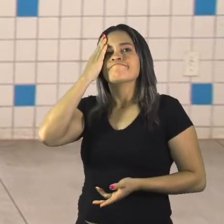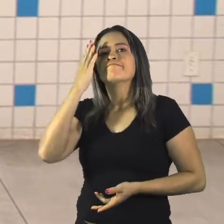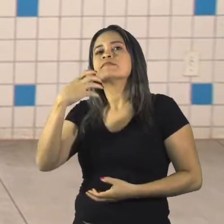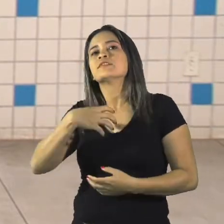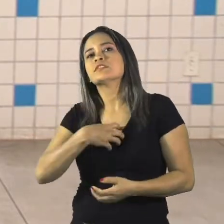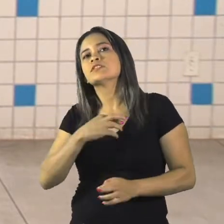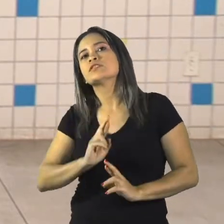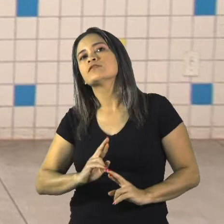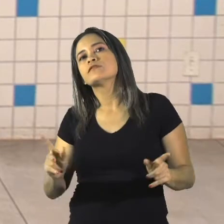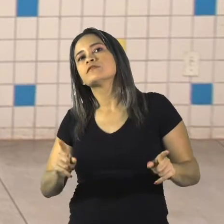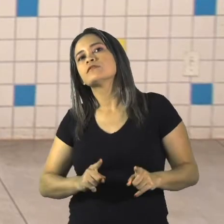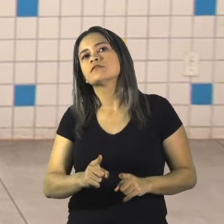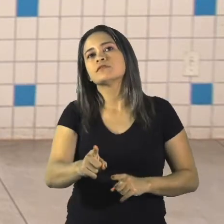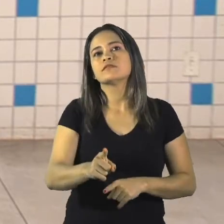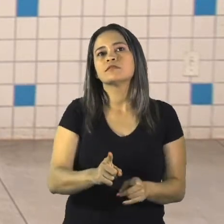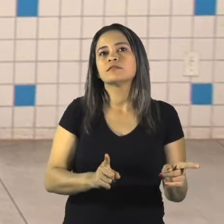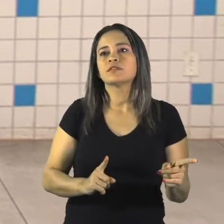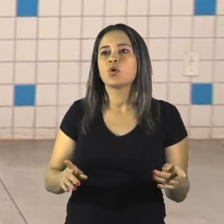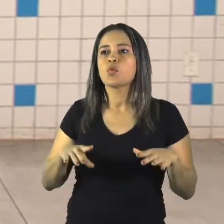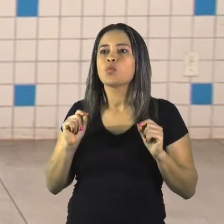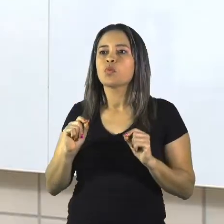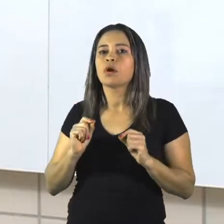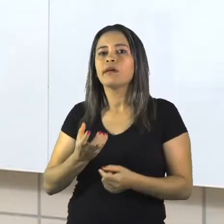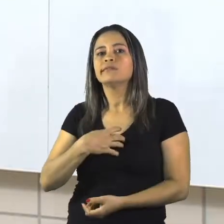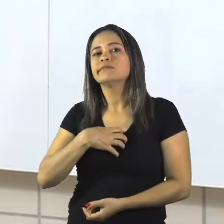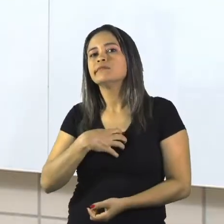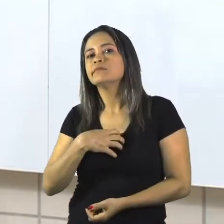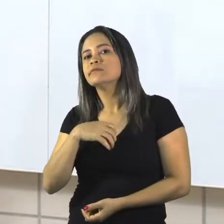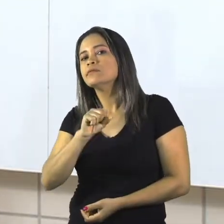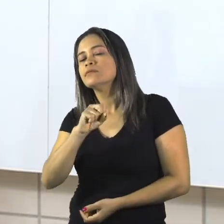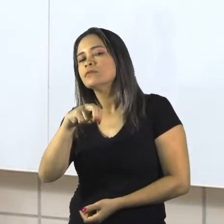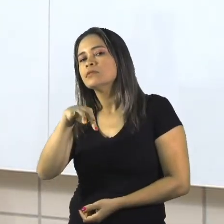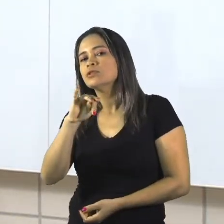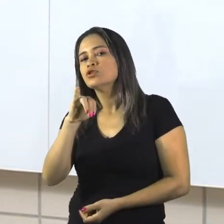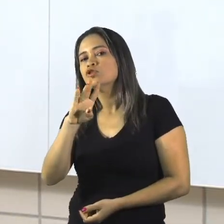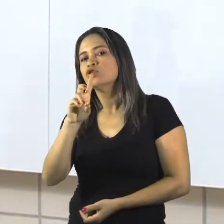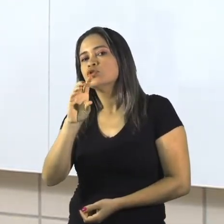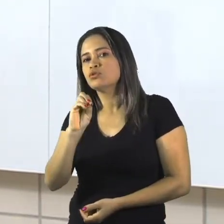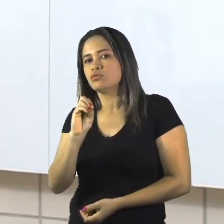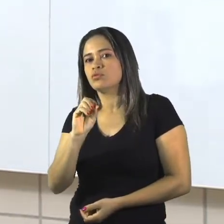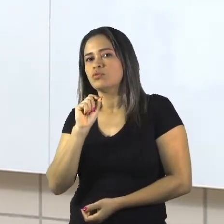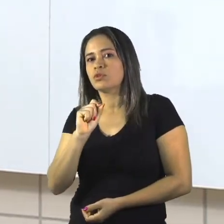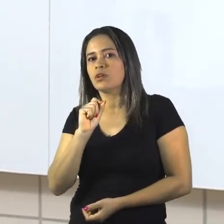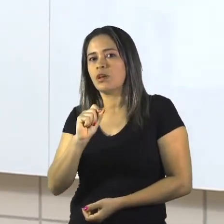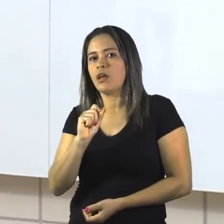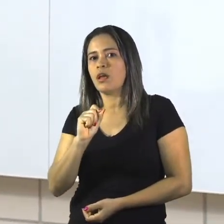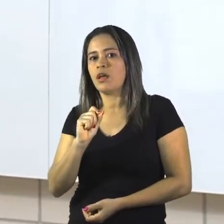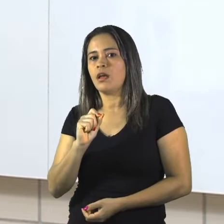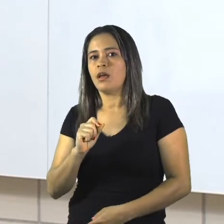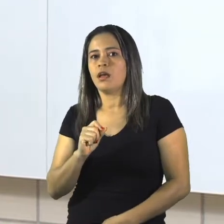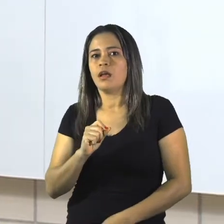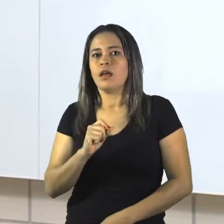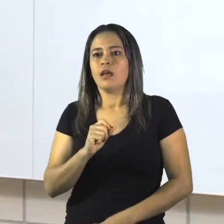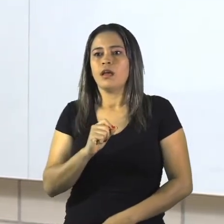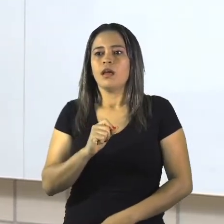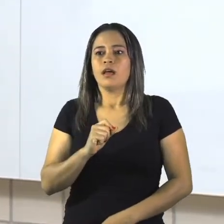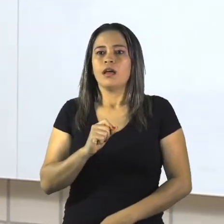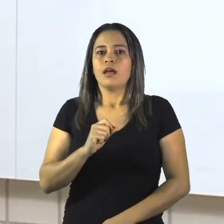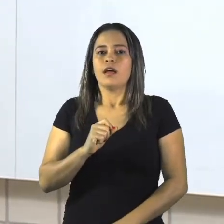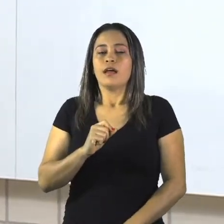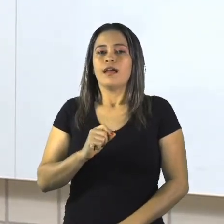de direção, então o que é sentido, o que é direção? Então vamos lá, vai aparecer um slide aí para vocês e a gente